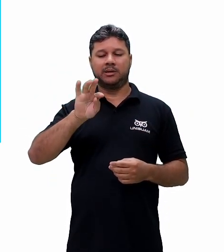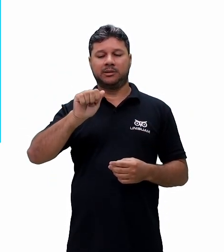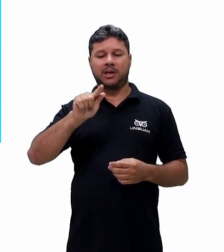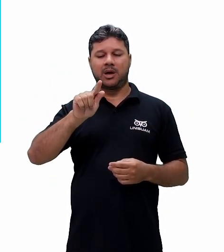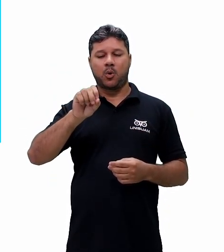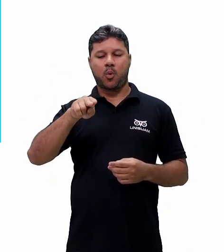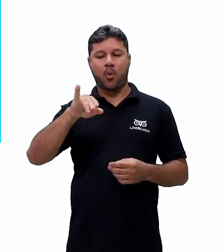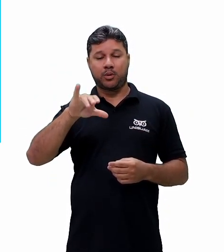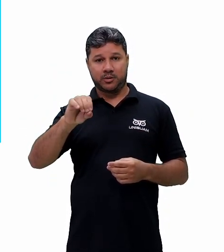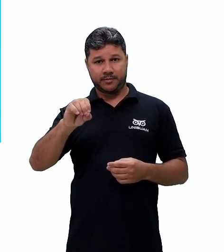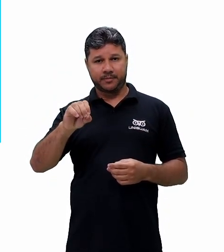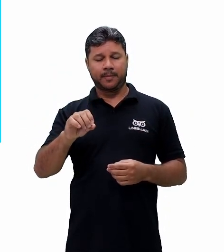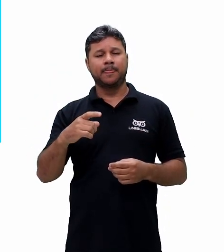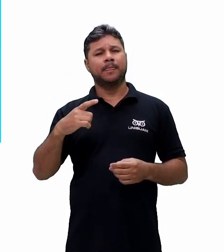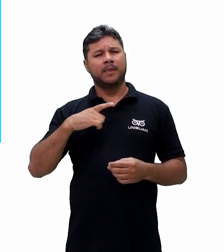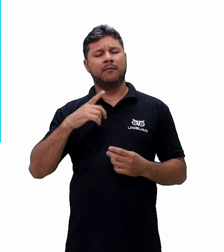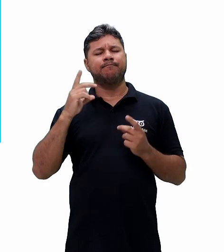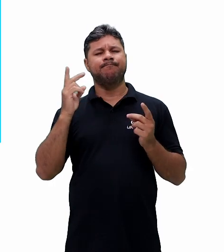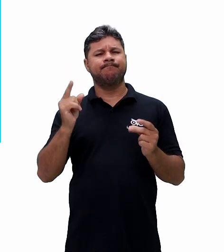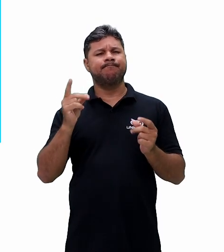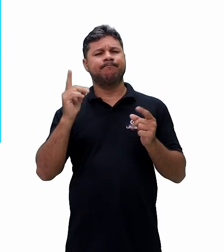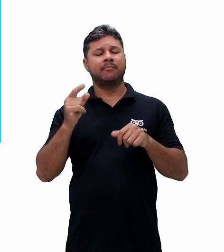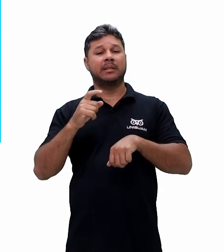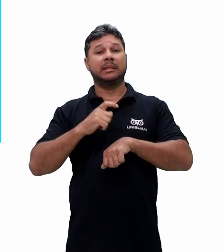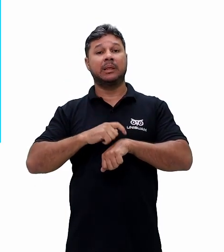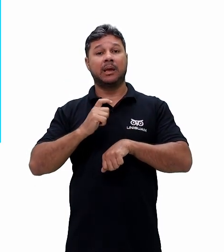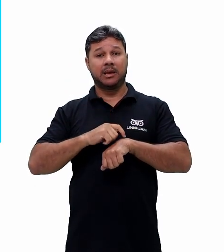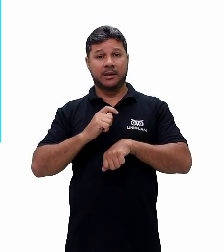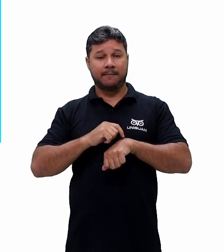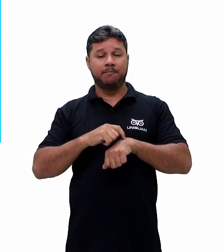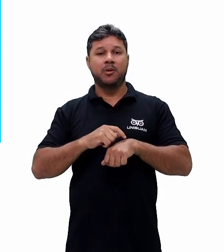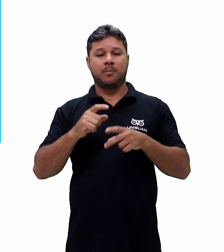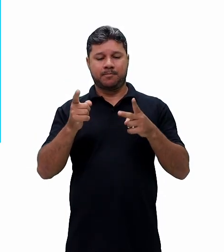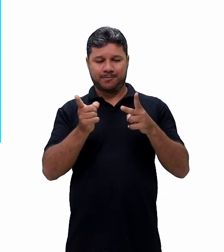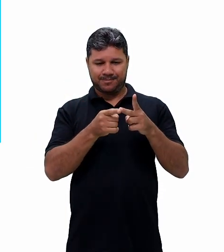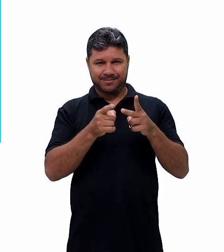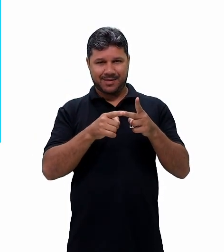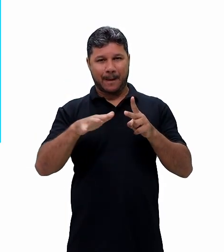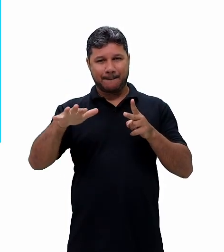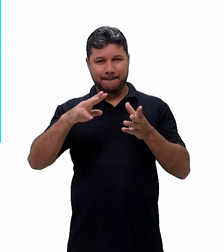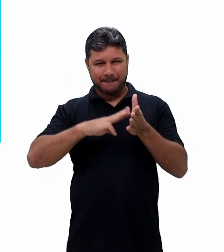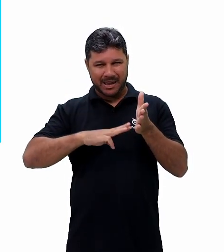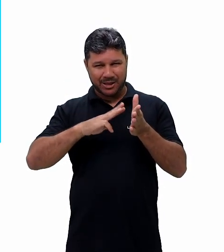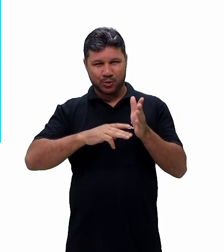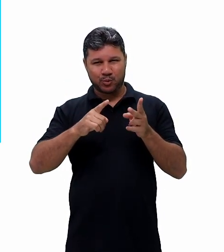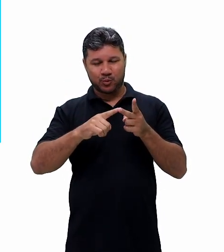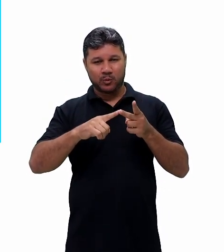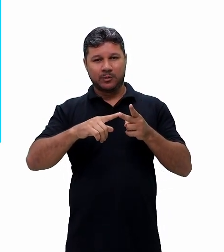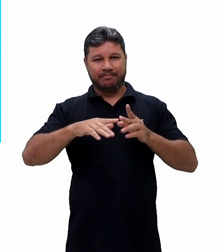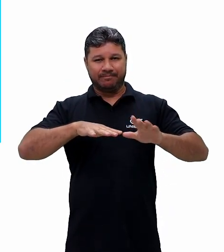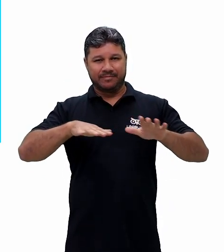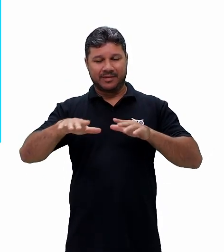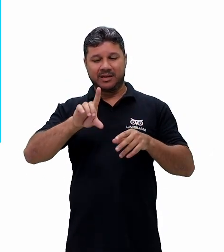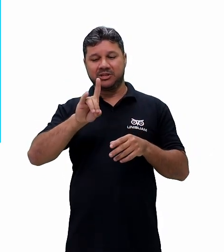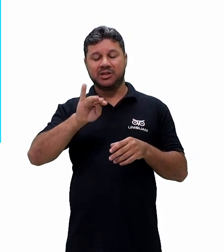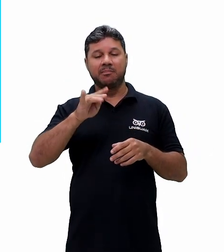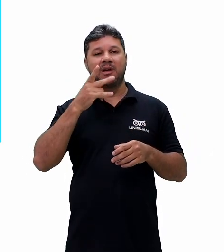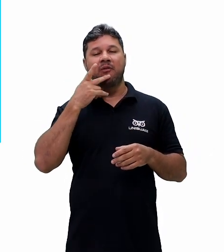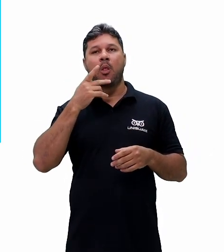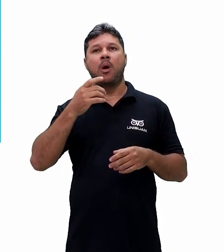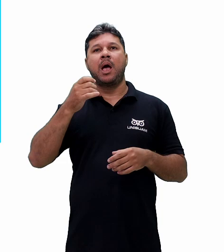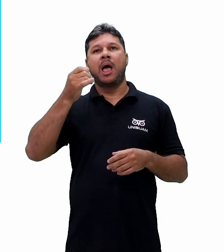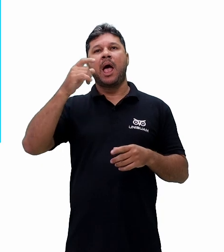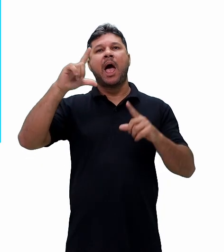antagônico. Durante muito tempo, o método dinâmico esteve associado a um menor ganho